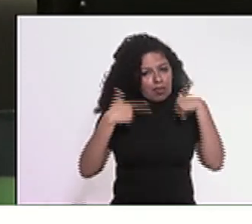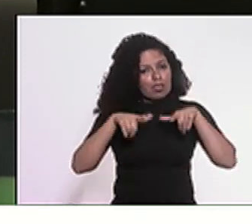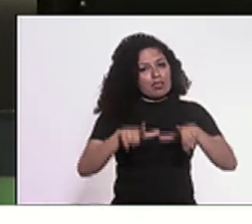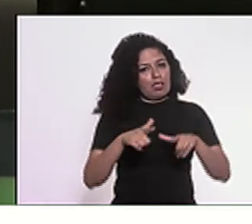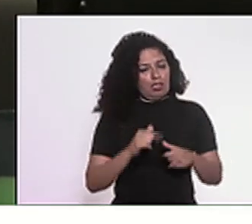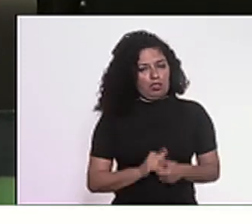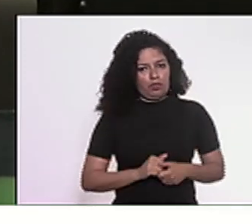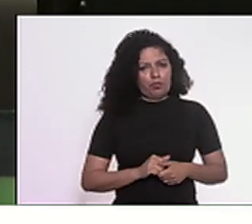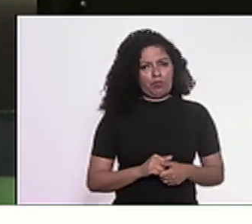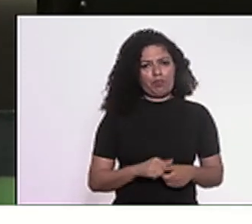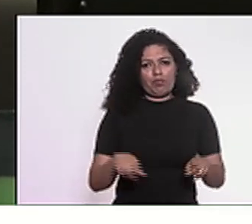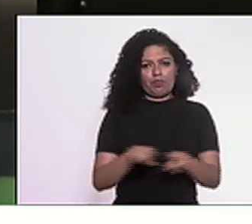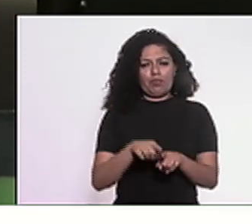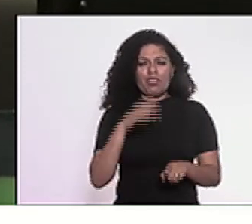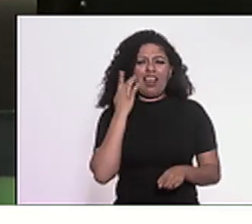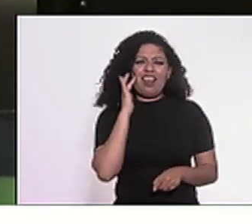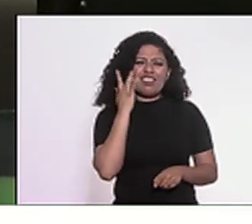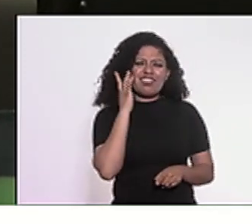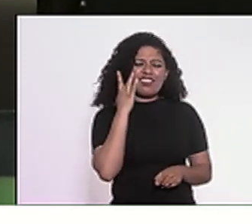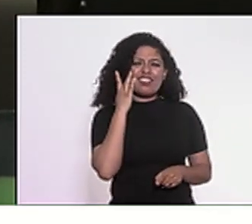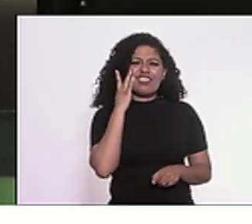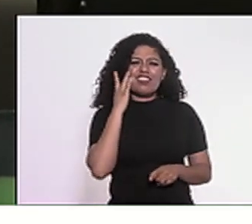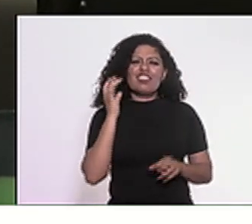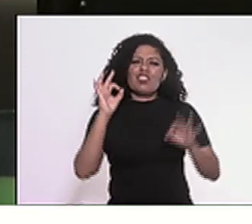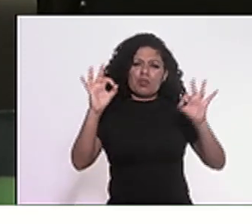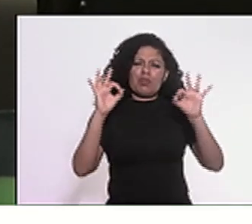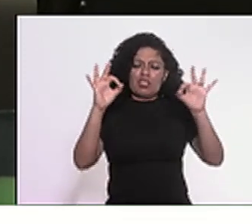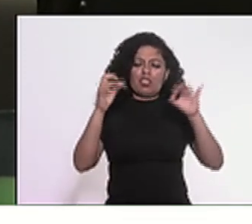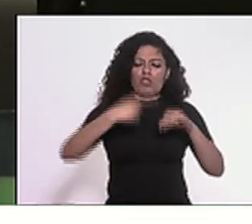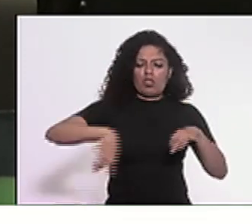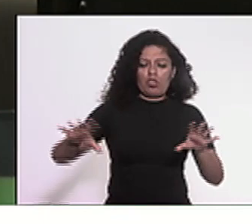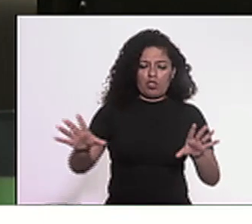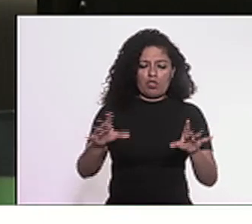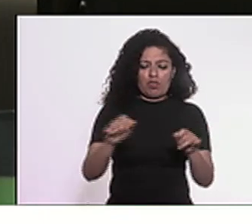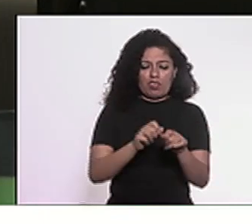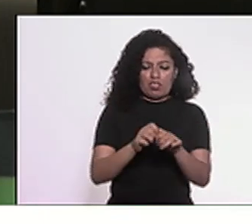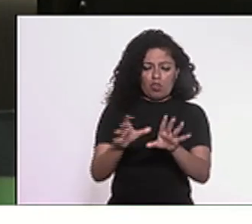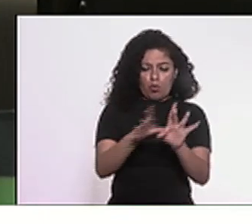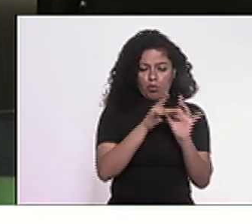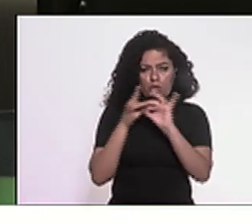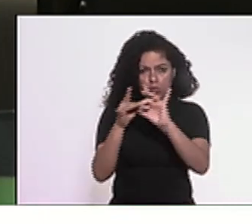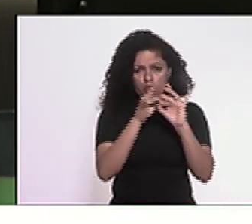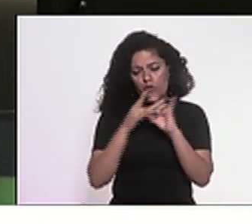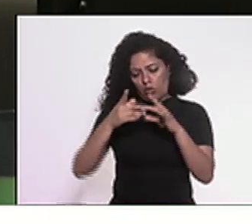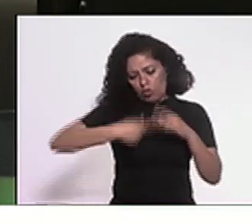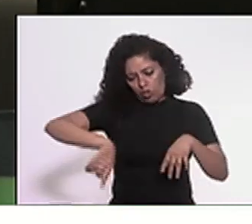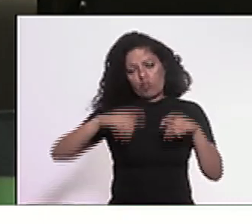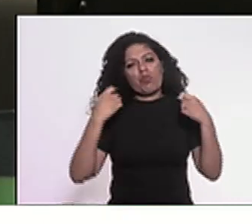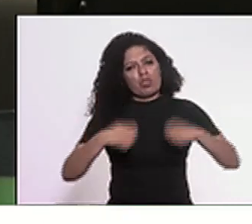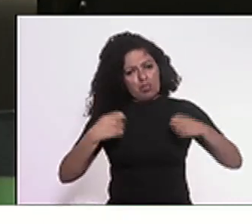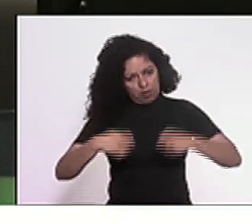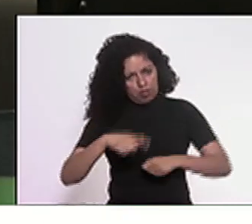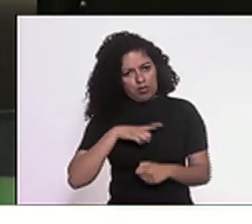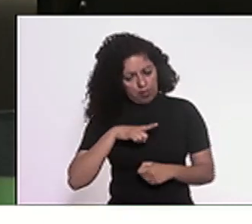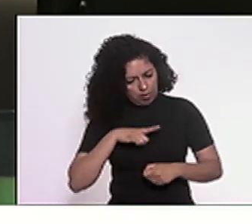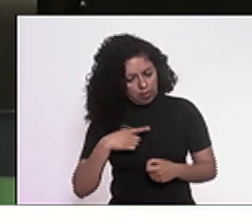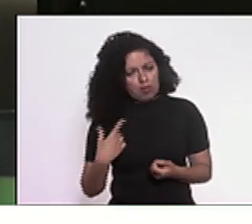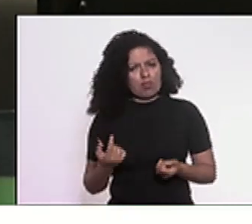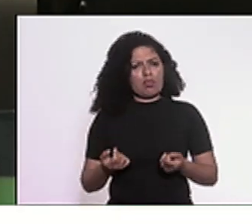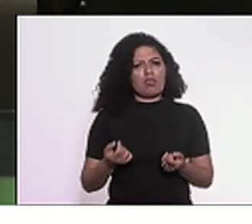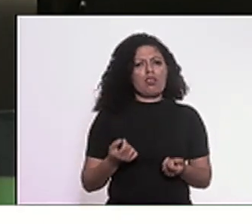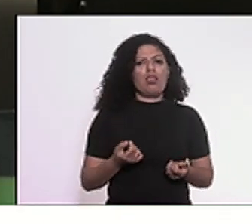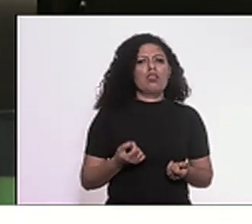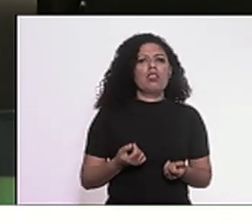Também achei maravilhosa a ideia de a gente fazer algum tipo de parceria, porque a gente precisa disso. A gente também tem essa questão na